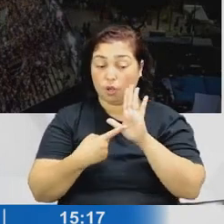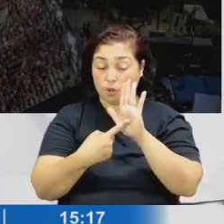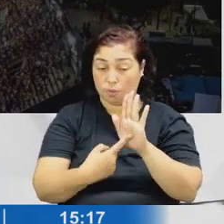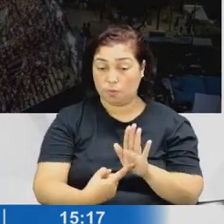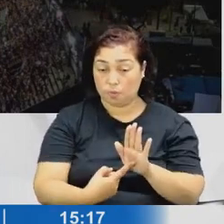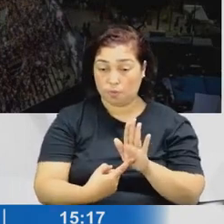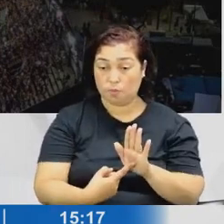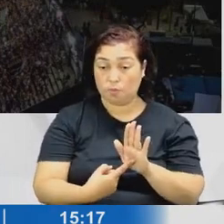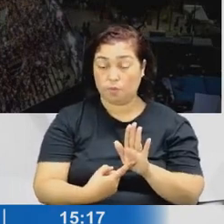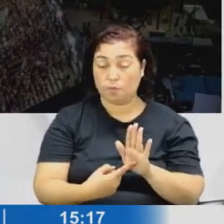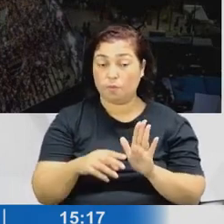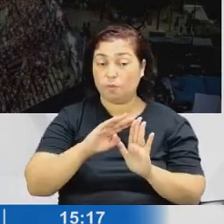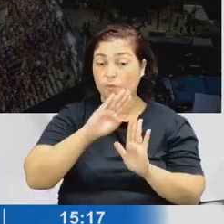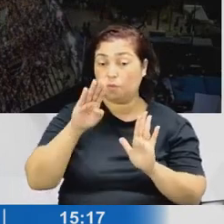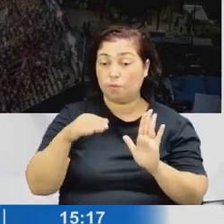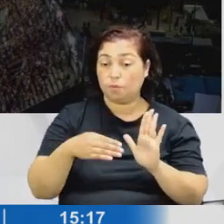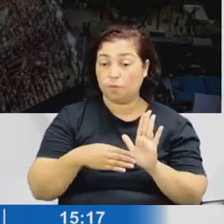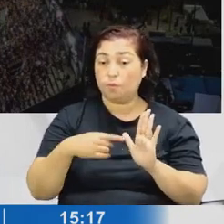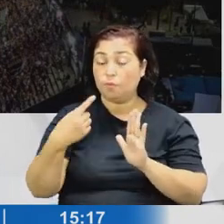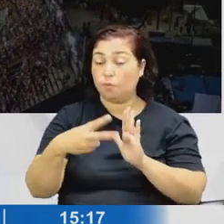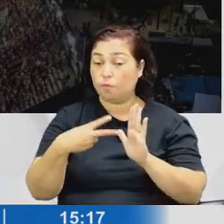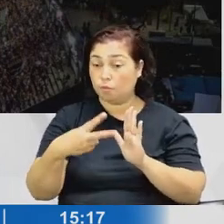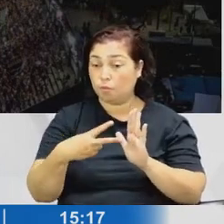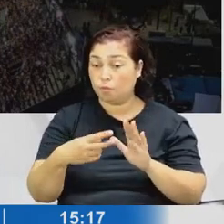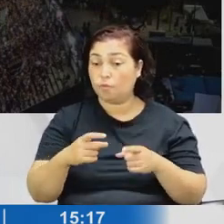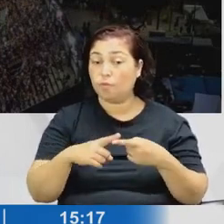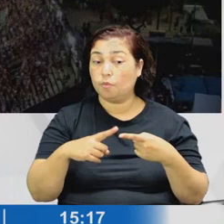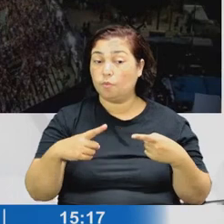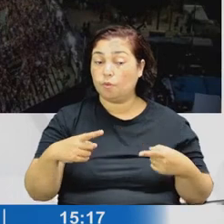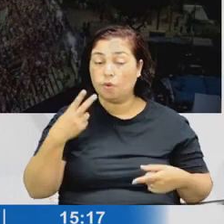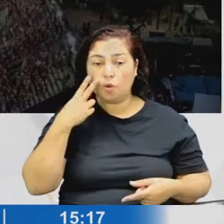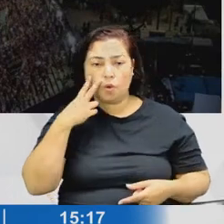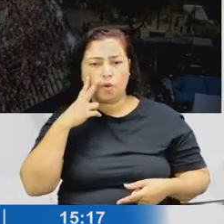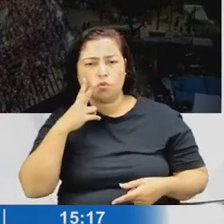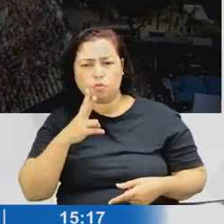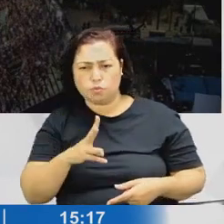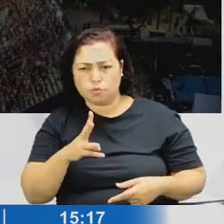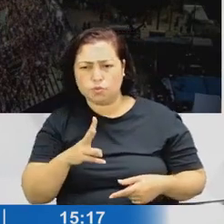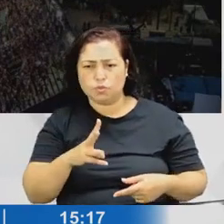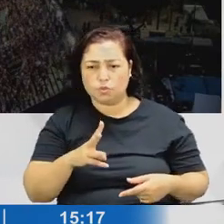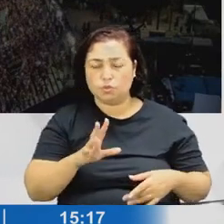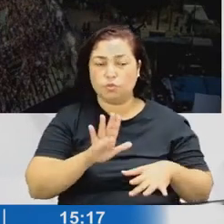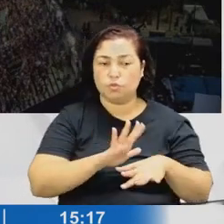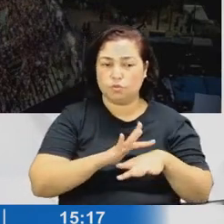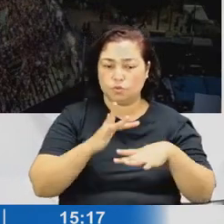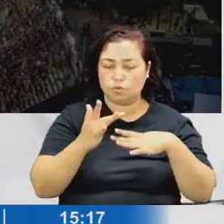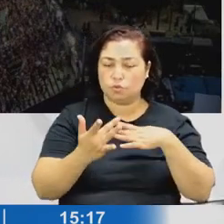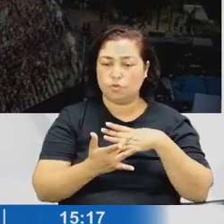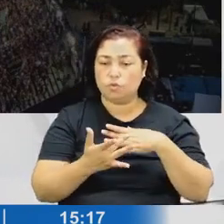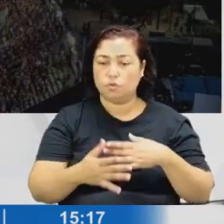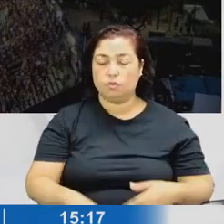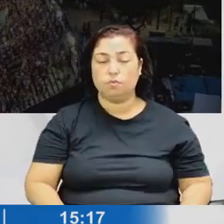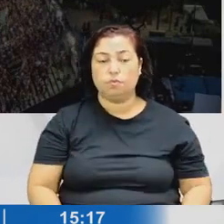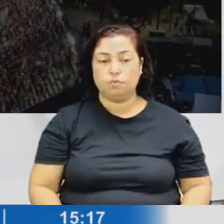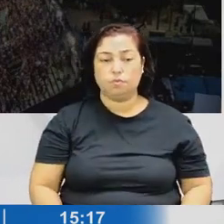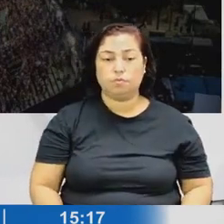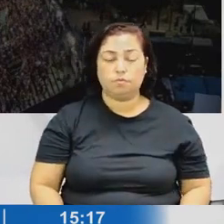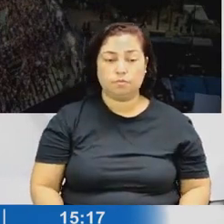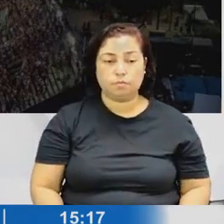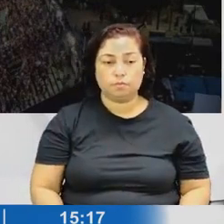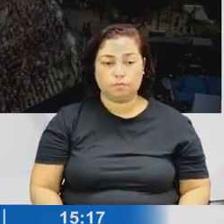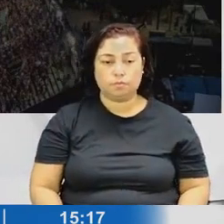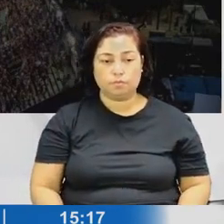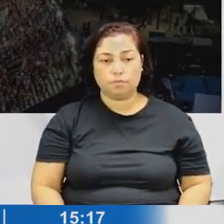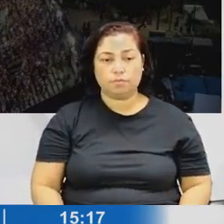é E vai ser durante muito tempo o conteúdo mais consumido com mais engajamento nas redes sociais é o vídeo né ele ganha de